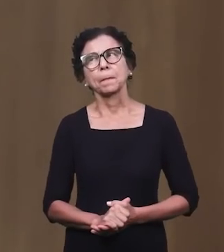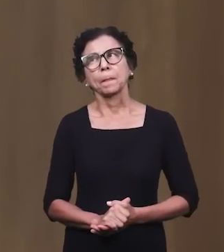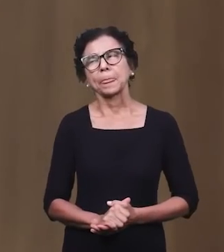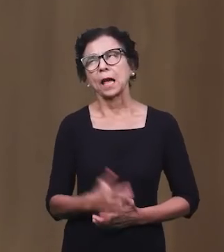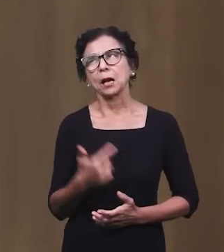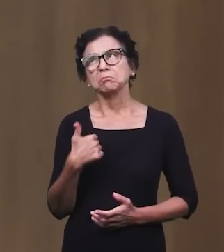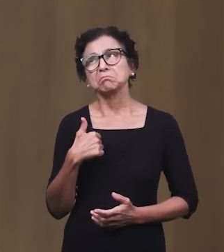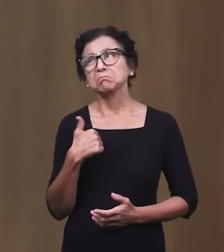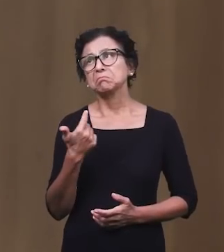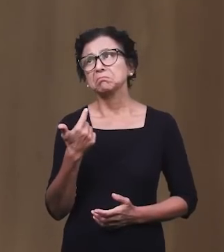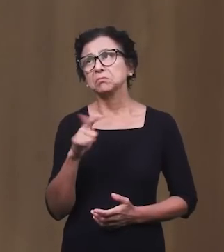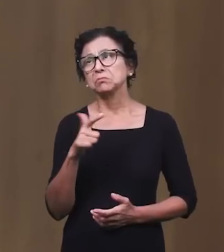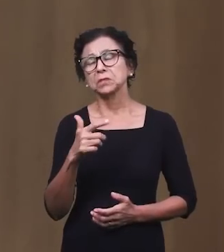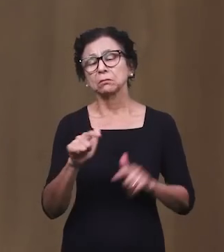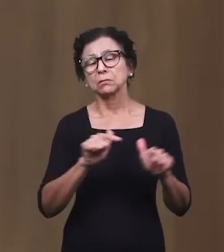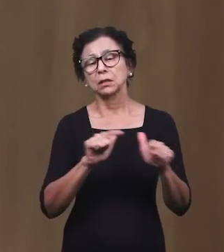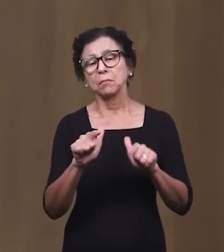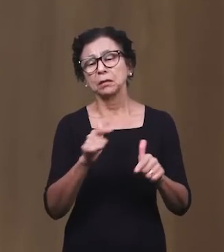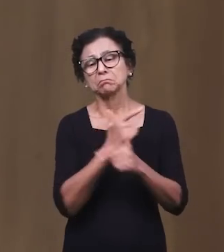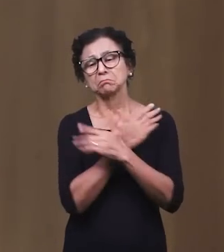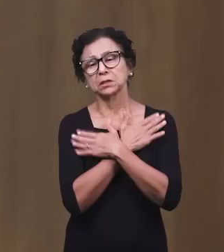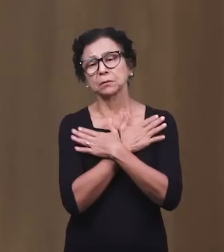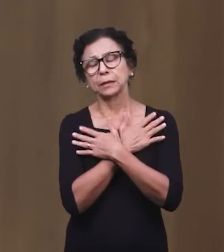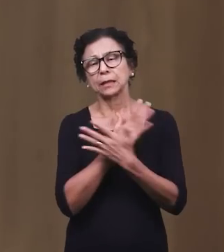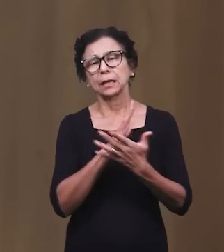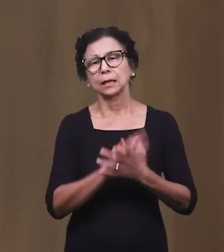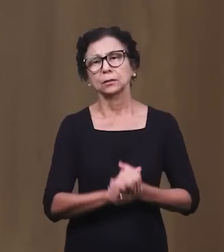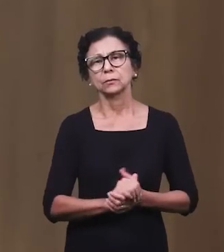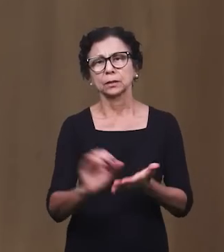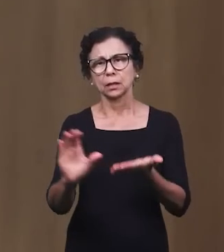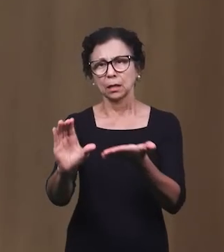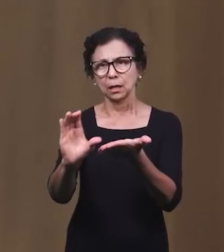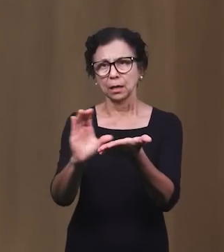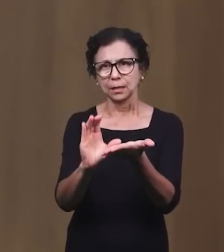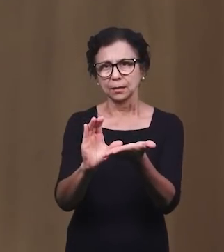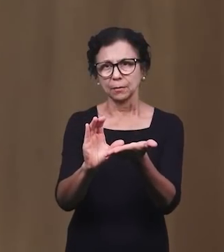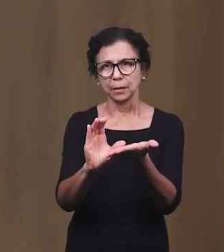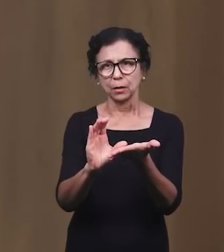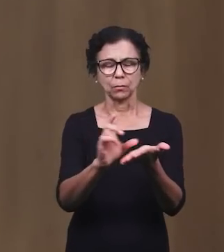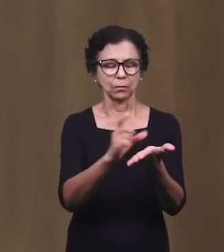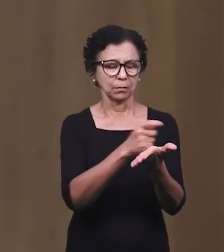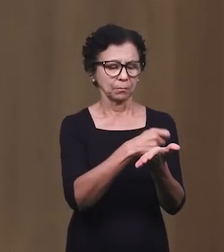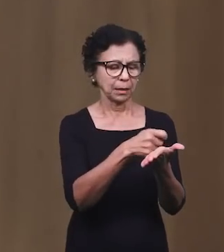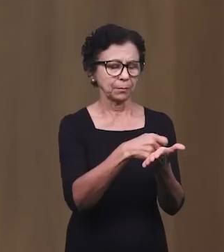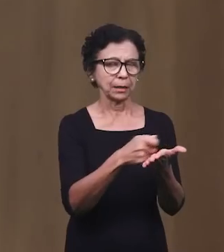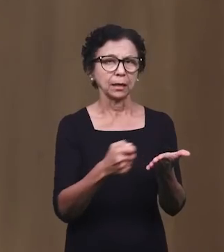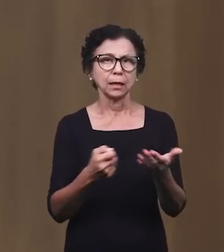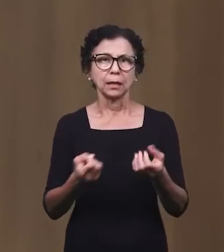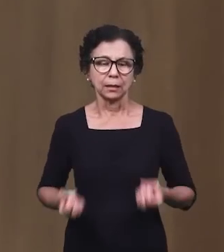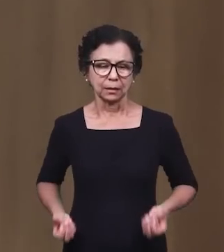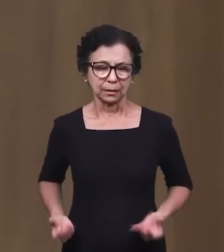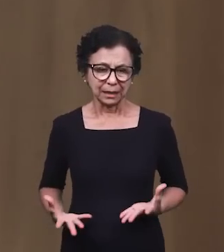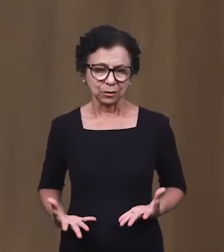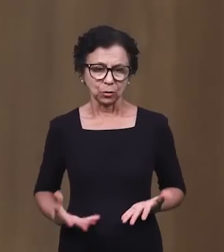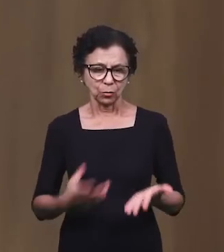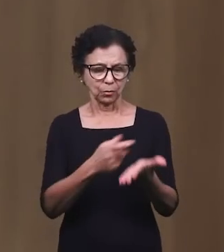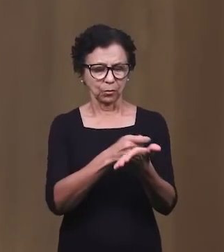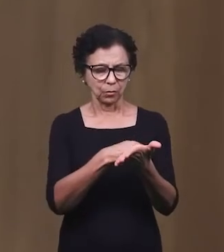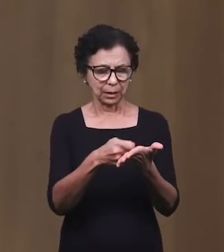Recebeu um dinheiro, um certo valor, anota, e depois você vai anotar todas as saídas. Lanchou,